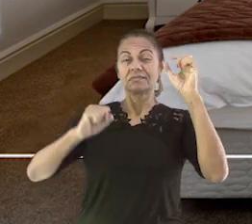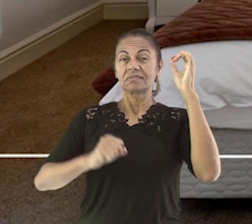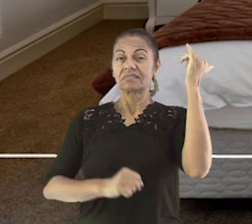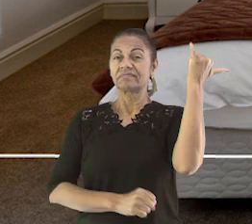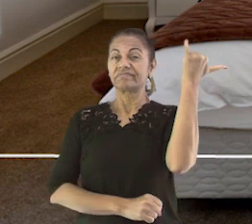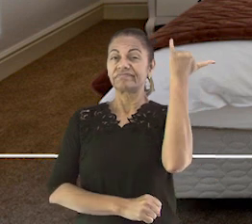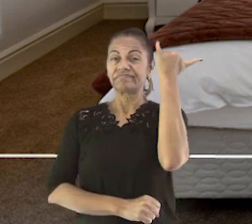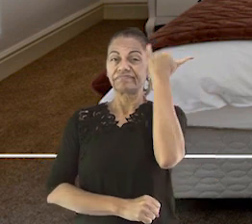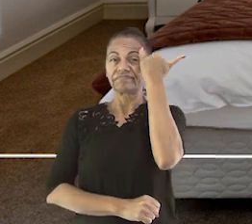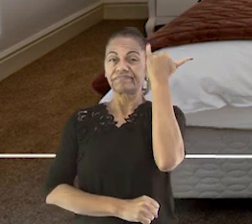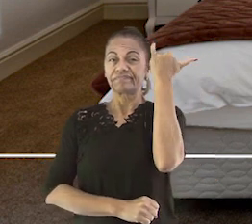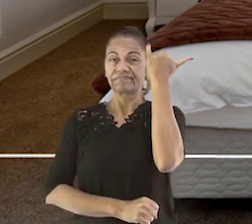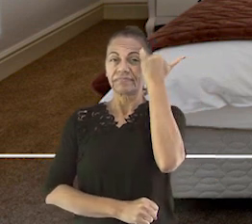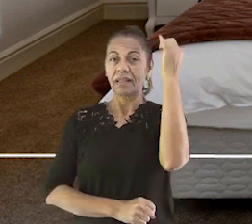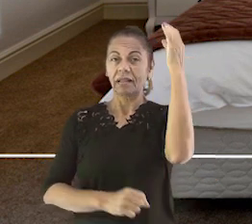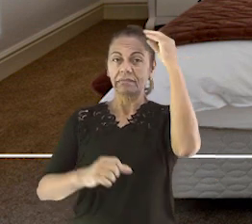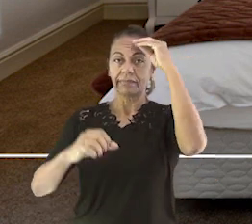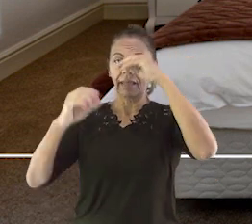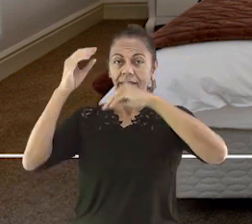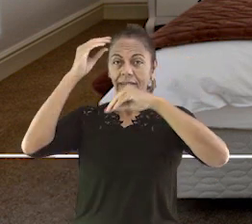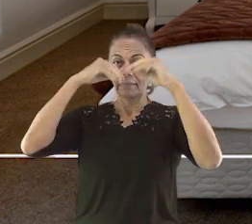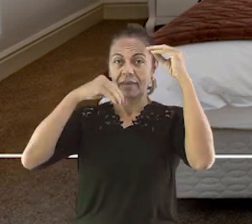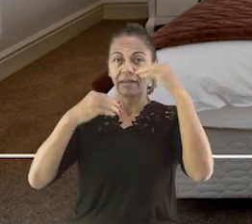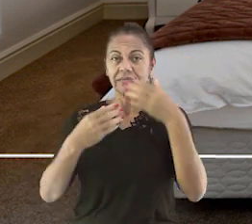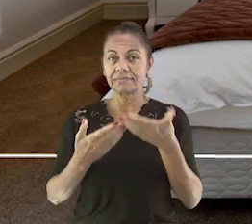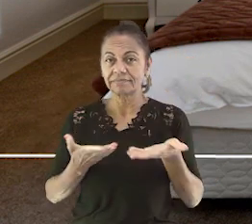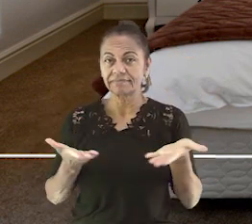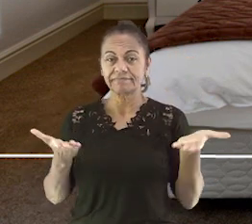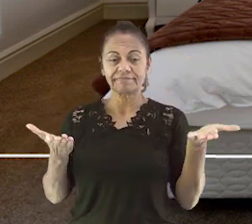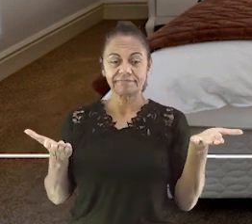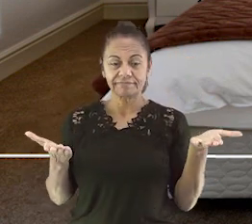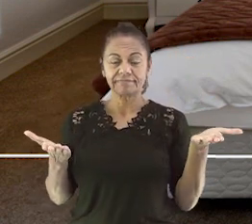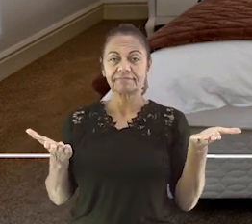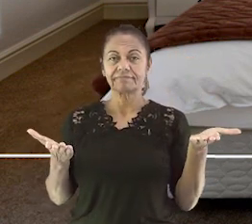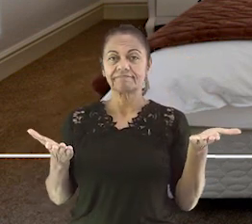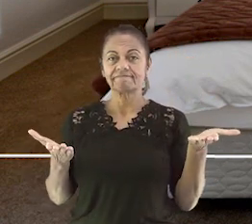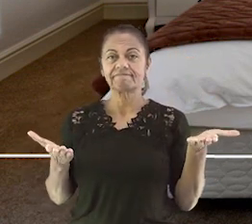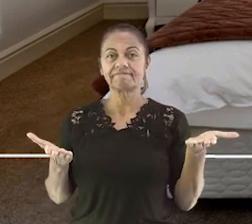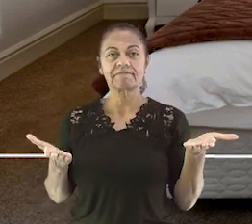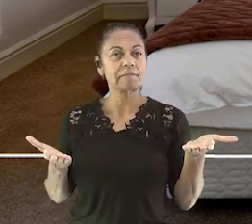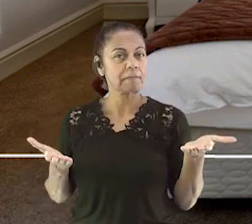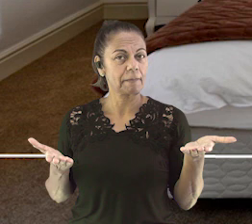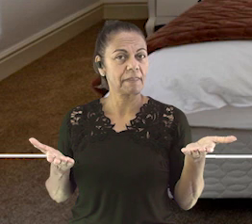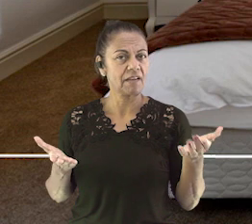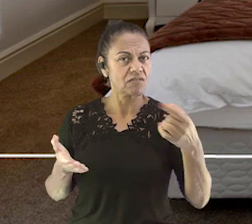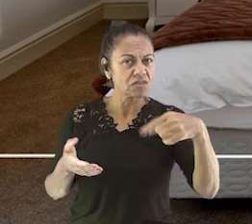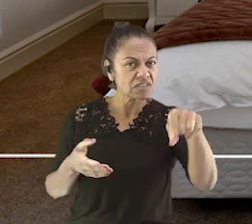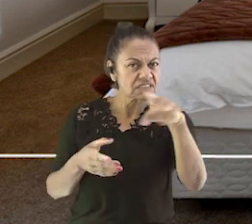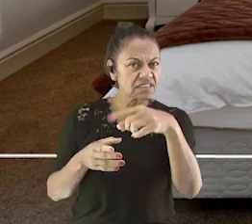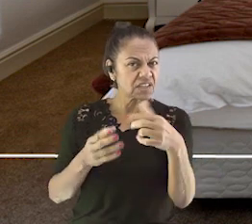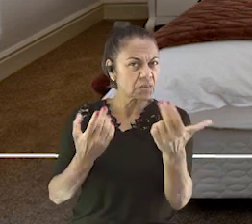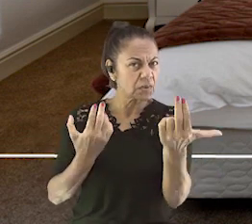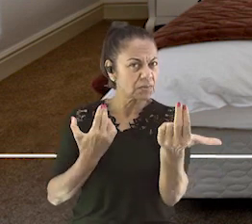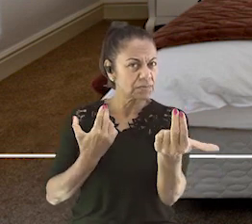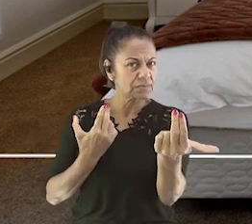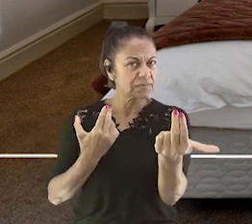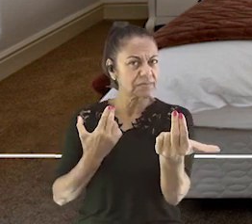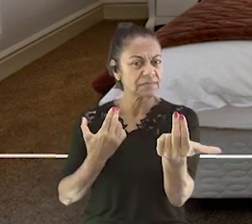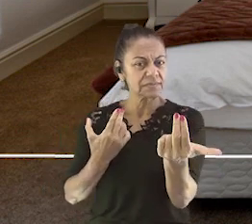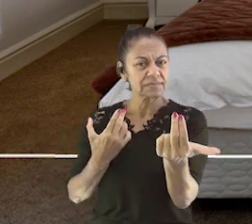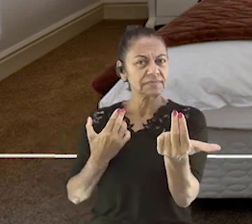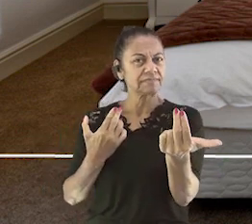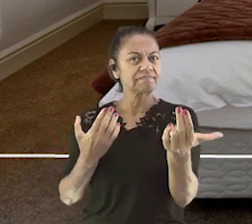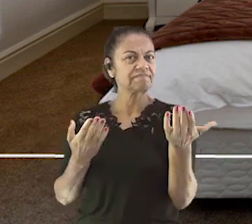dia, quase todos os dias são desse jeito? E aí, se identificou?